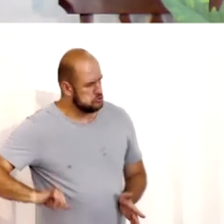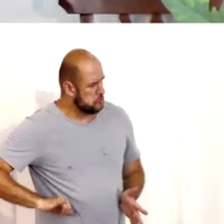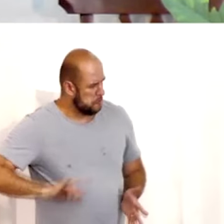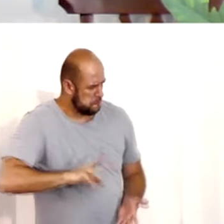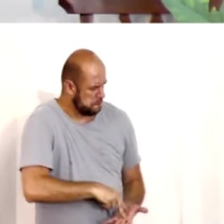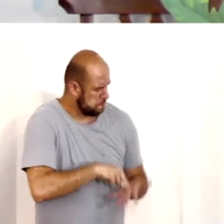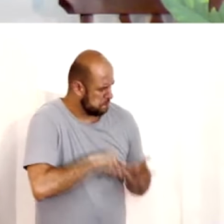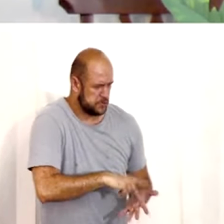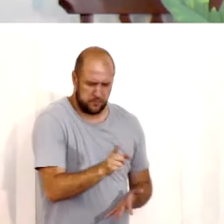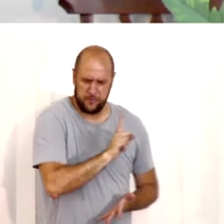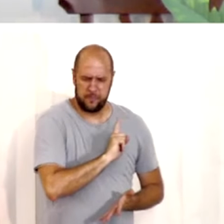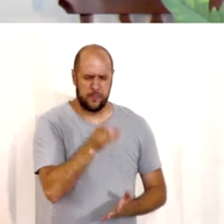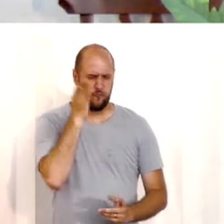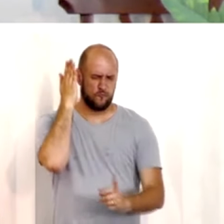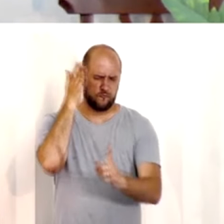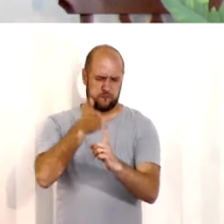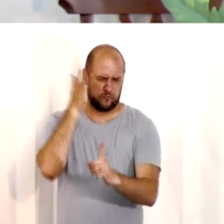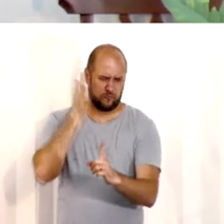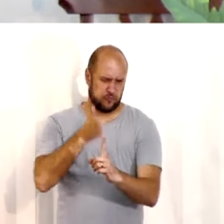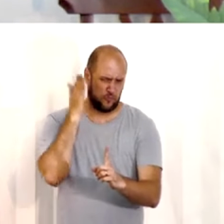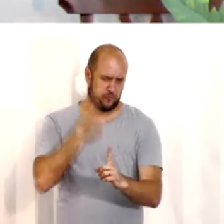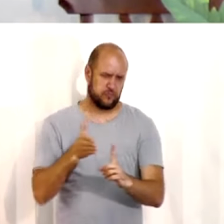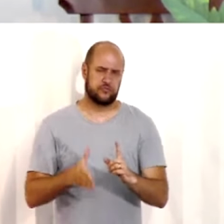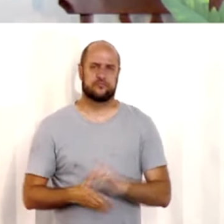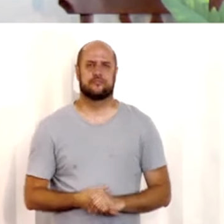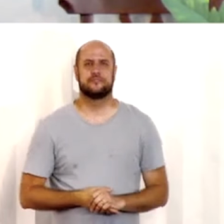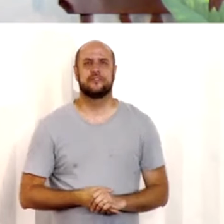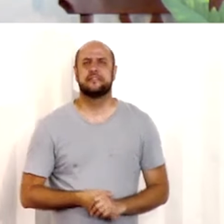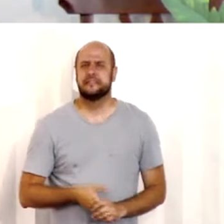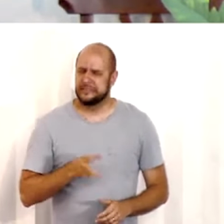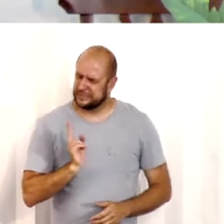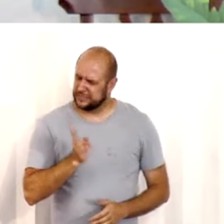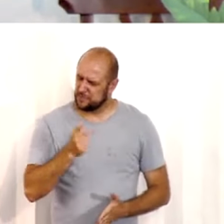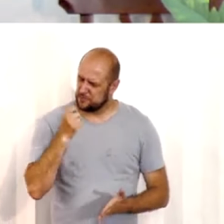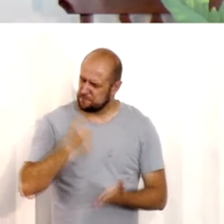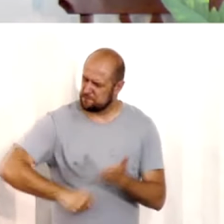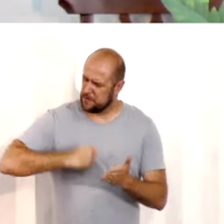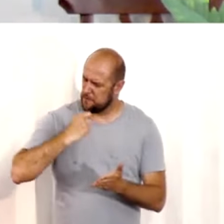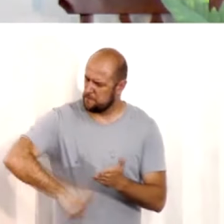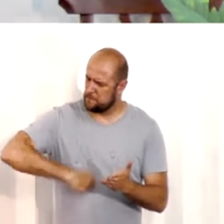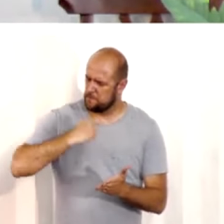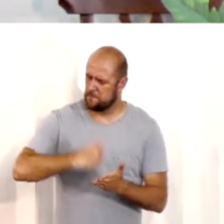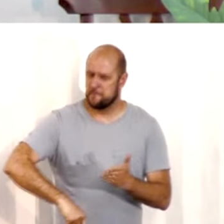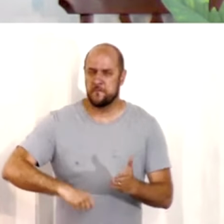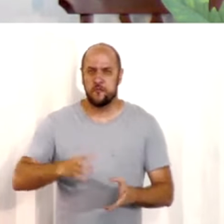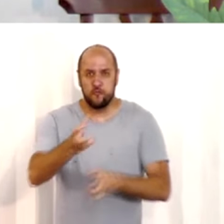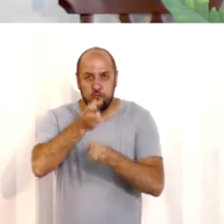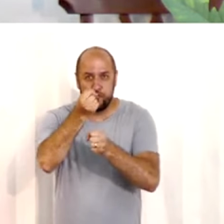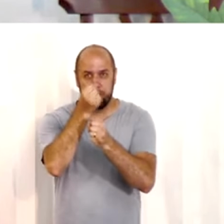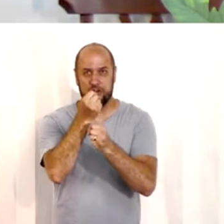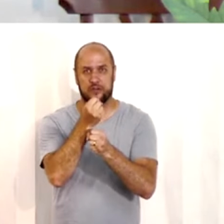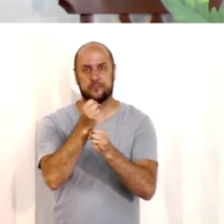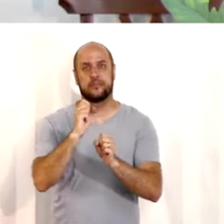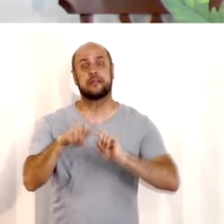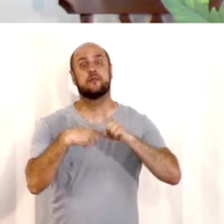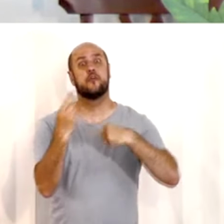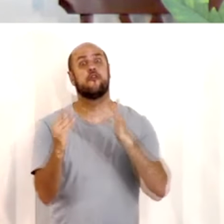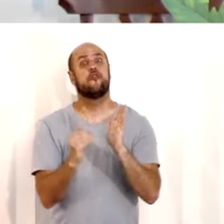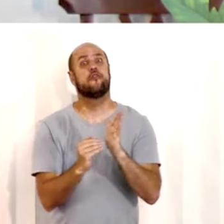não está registrado: abandona Deus, Jó. Mas ele falou: não. O que é que ele vai dizer lá no final da sua